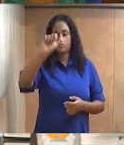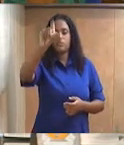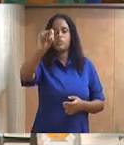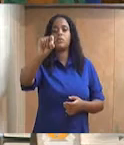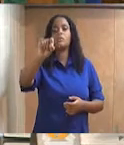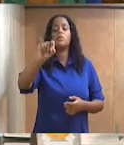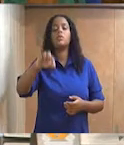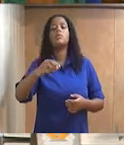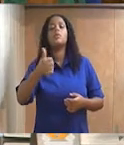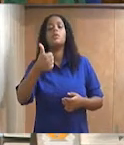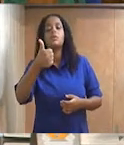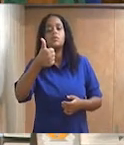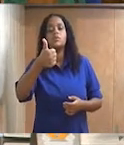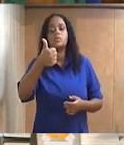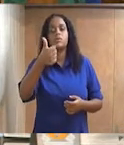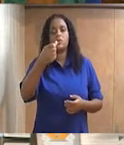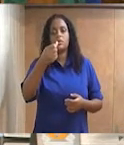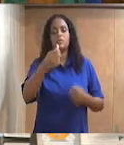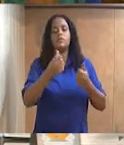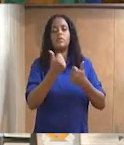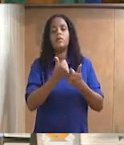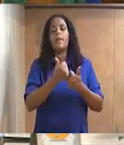inciso 7º do artigo 121 da Lei